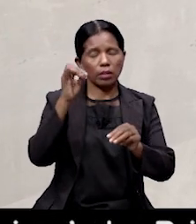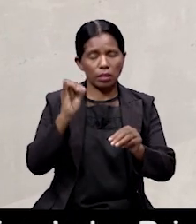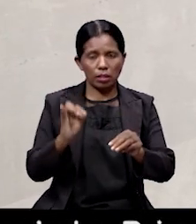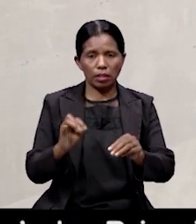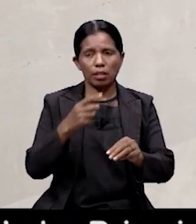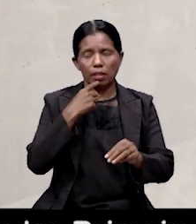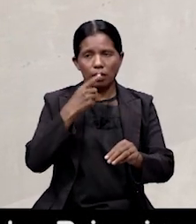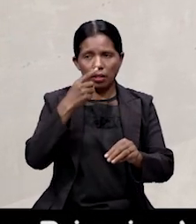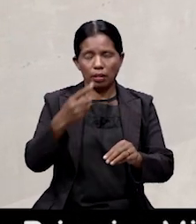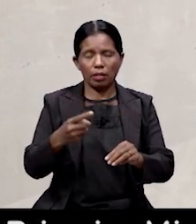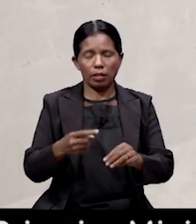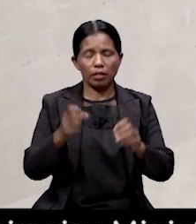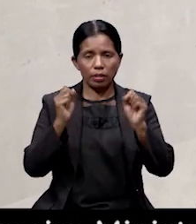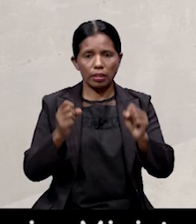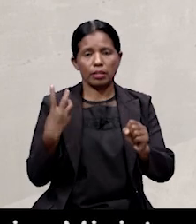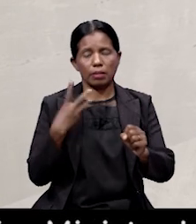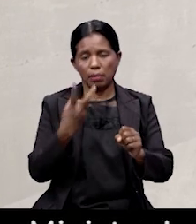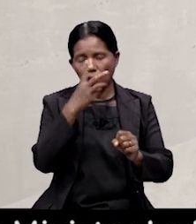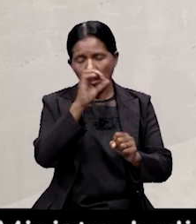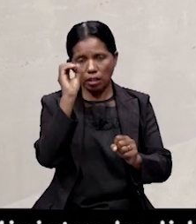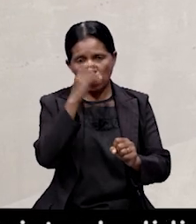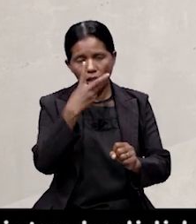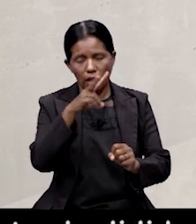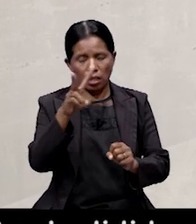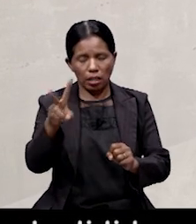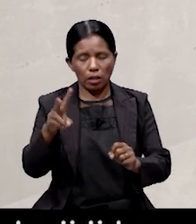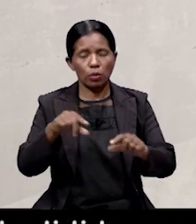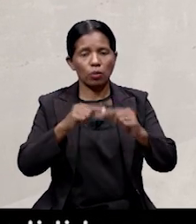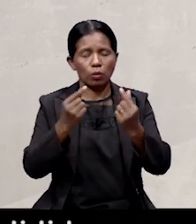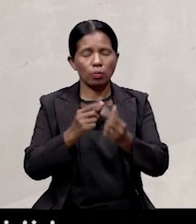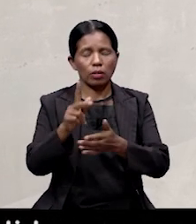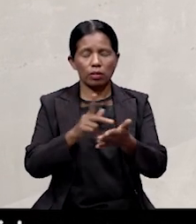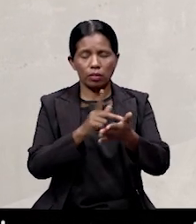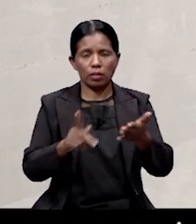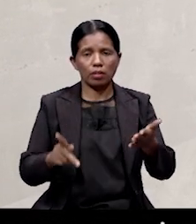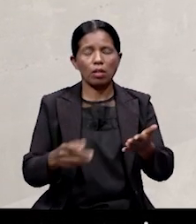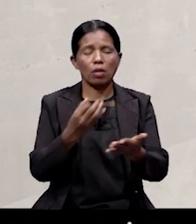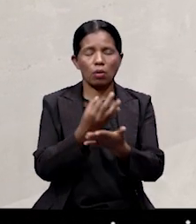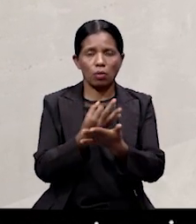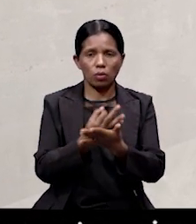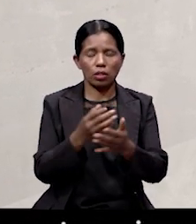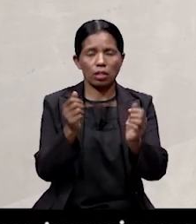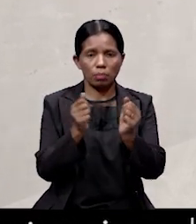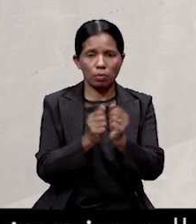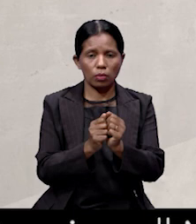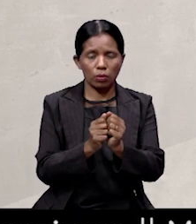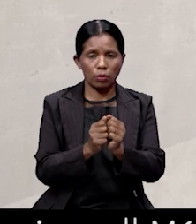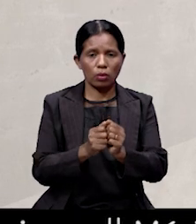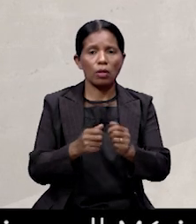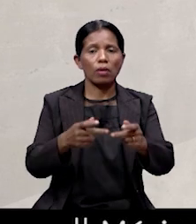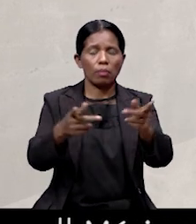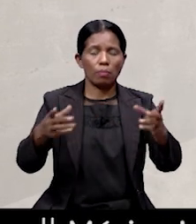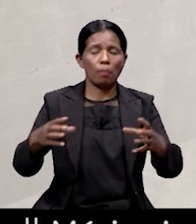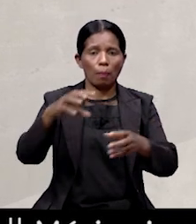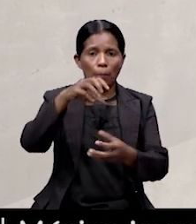Costa Hateten, e a operação ne equipe de investigação criminal, retan evidência osang no bola guling. Banhir equipe de